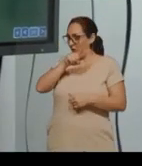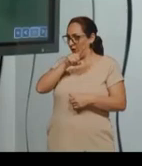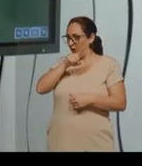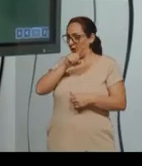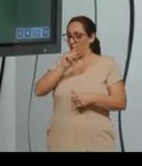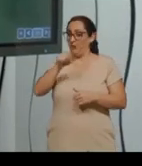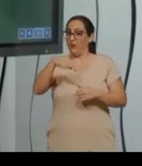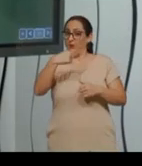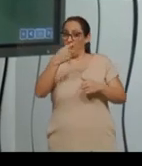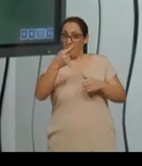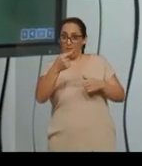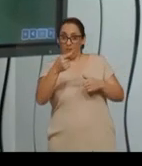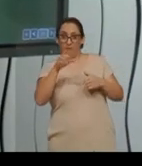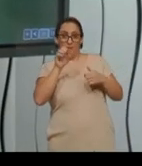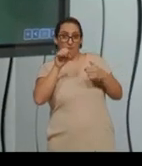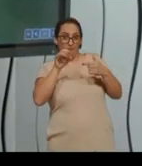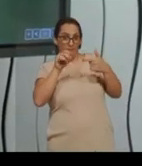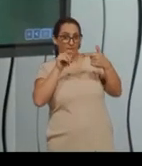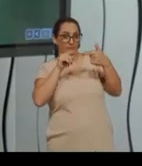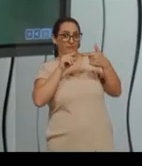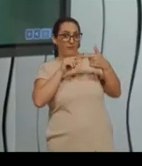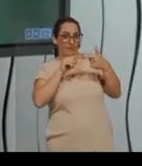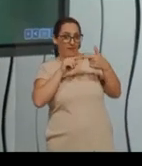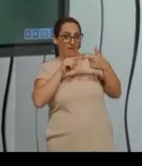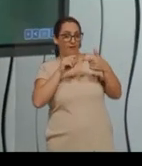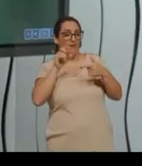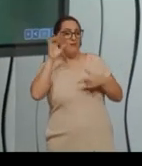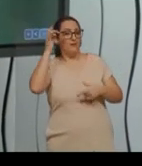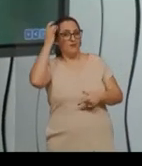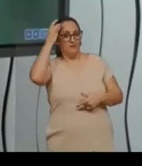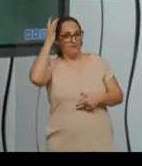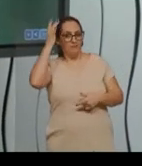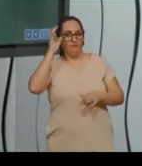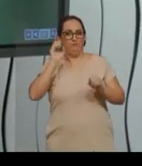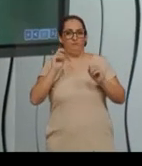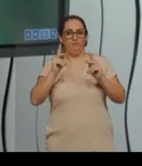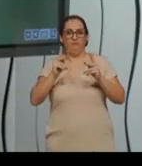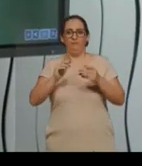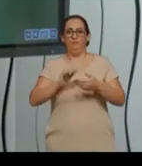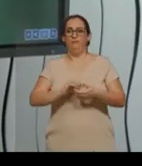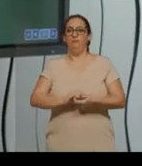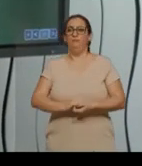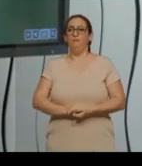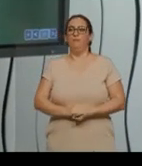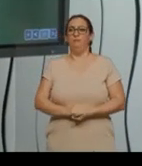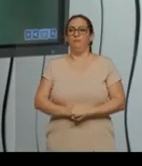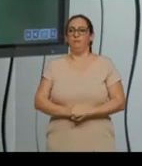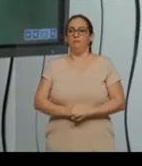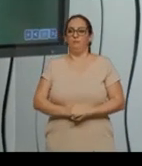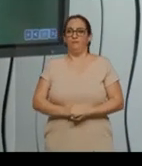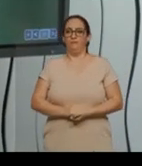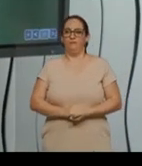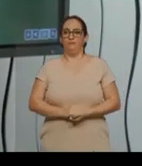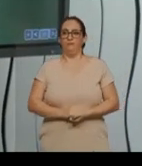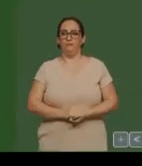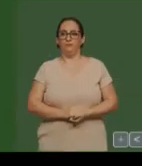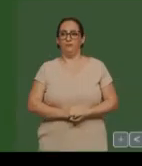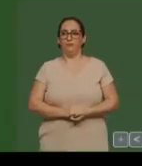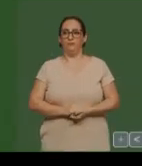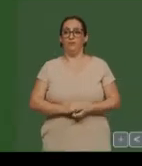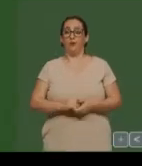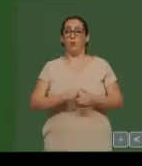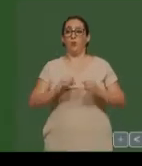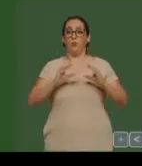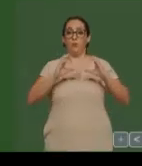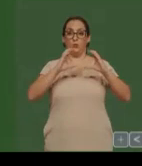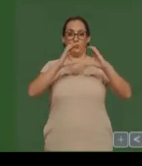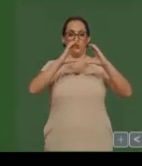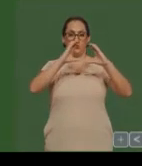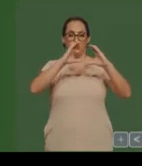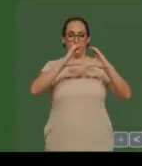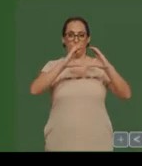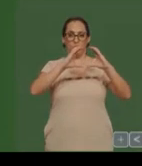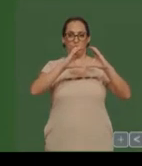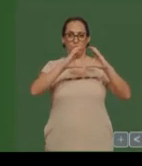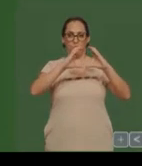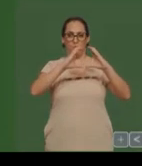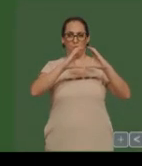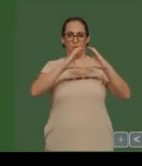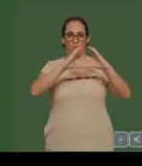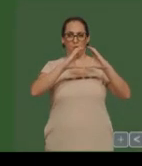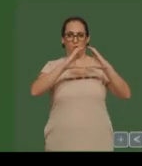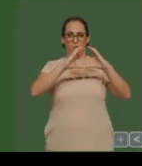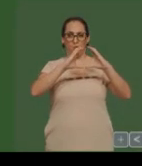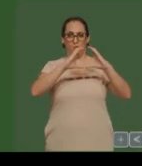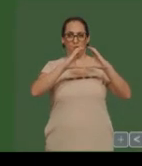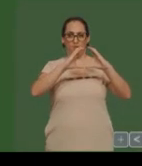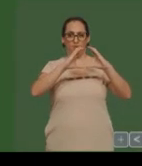seu volume, é isso? Isso. Se o raio de uma esfera é duplicado, o que acontece com a sua área? Ok. Então, com a sua área. Isso. Então,